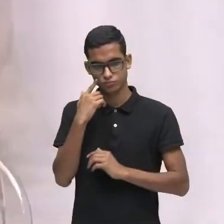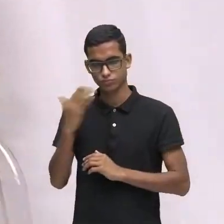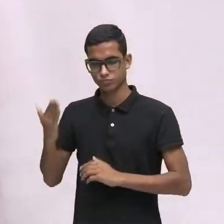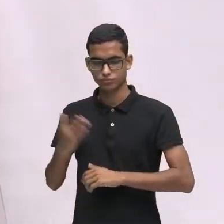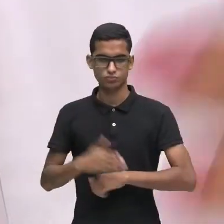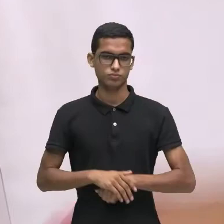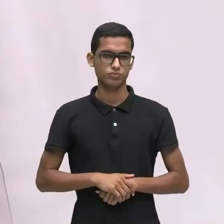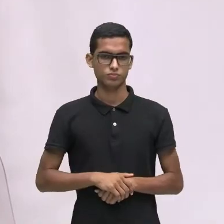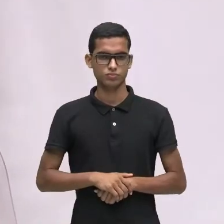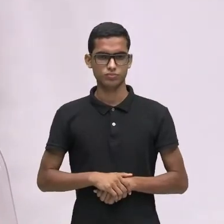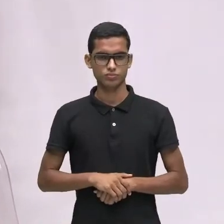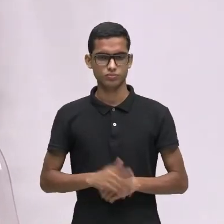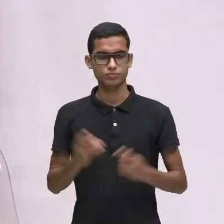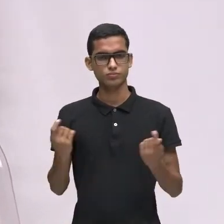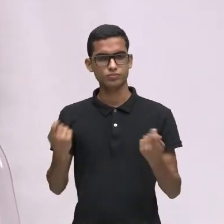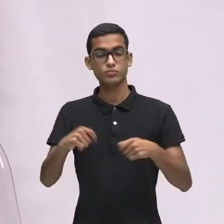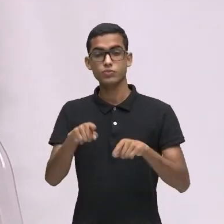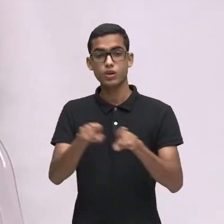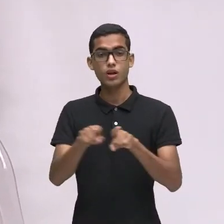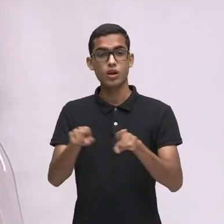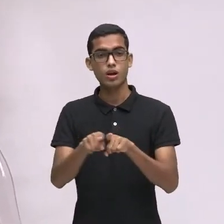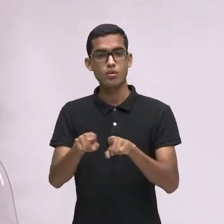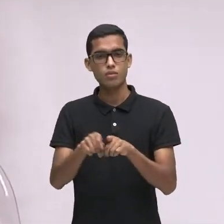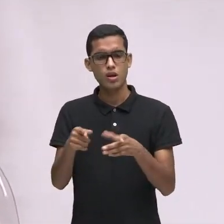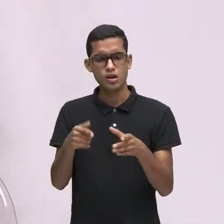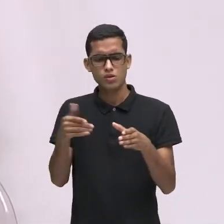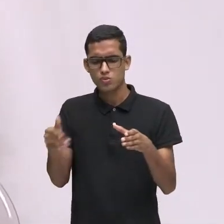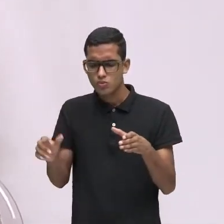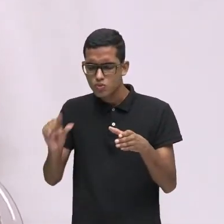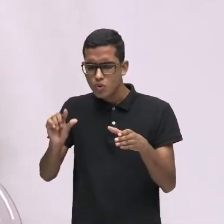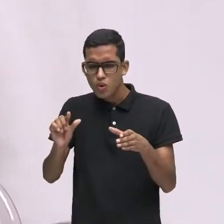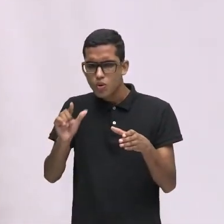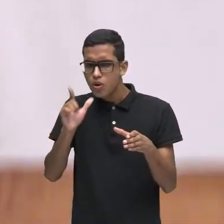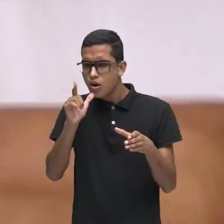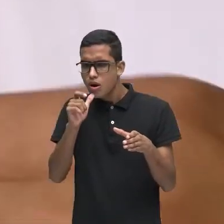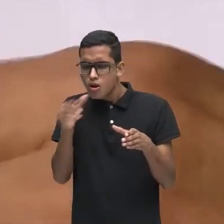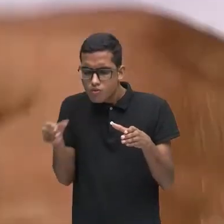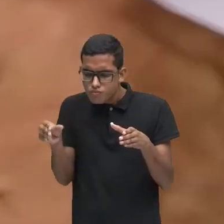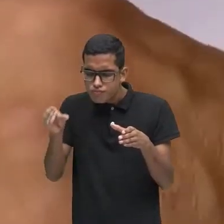você pode colocar um pouquinho de água.